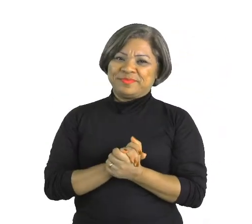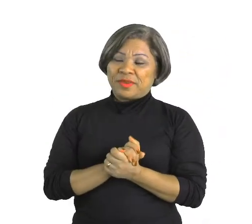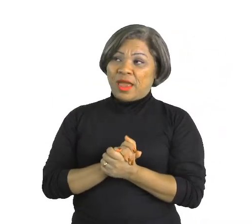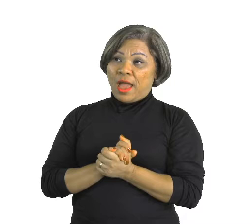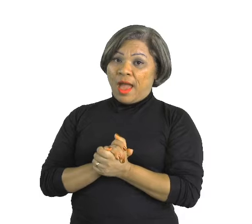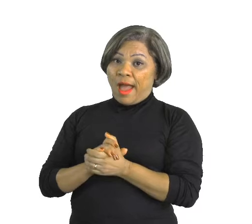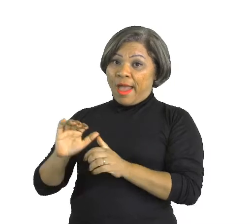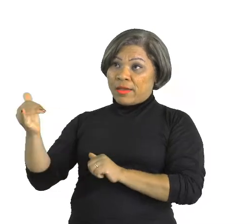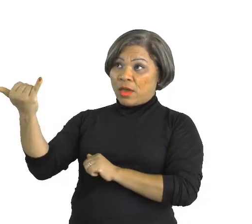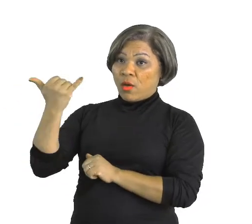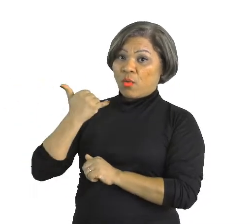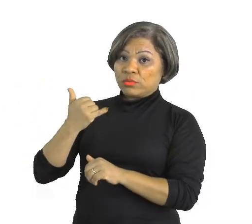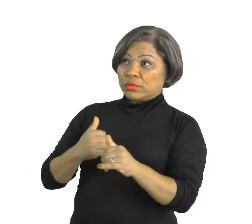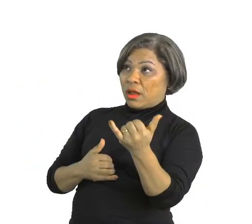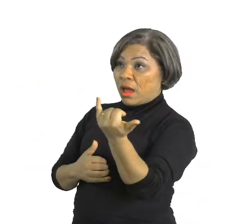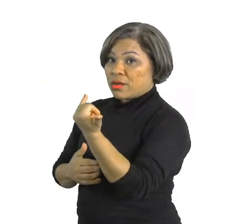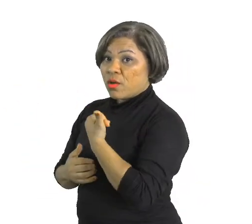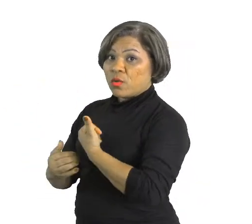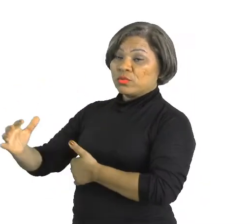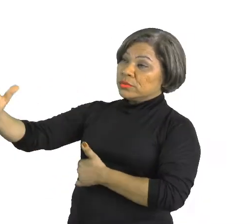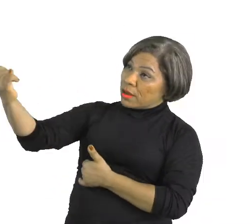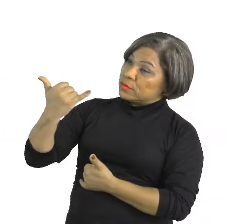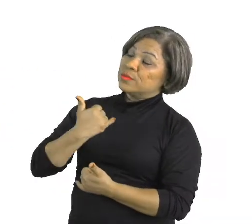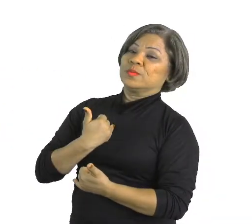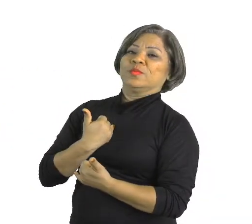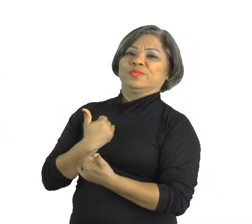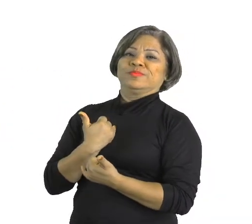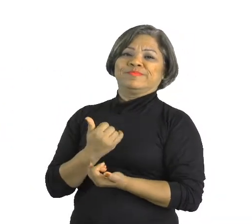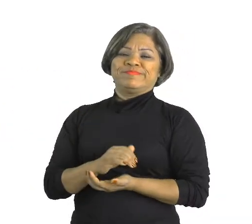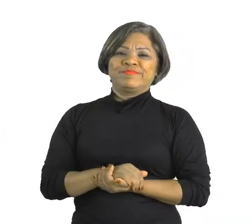mensagem e outra e outra e outra.